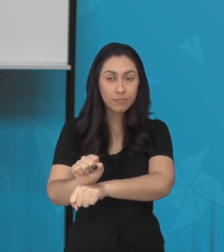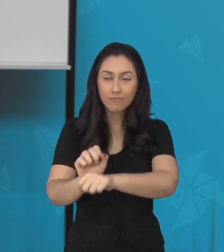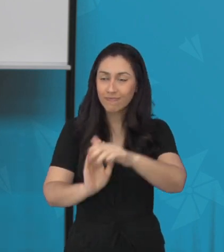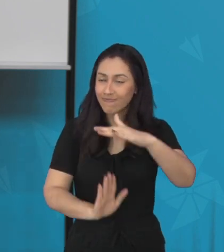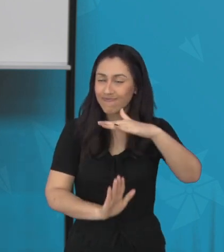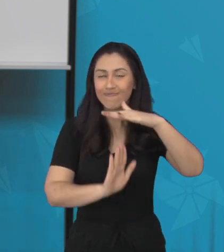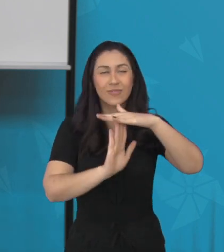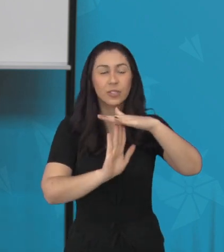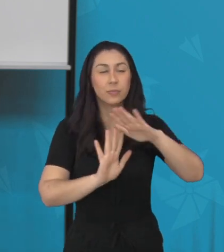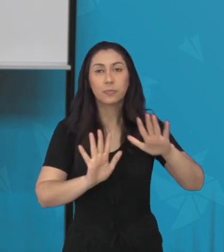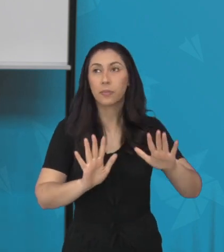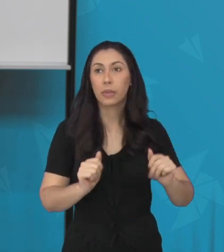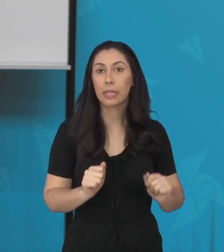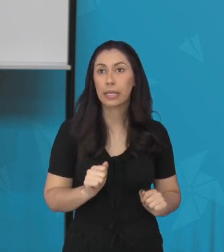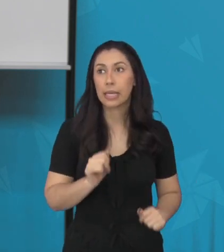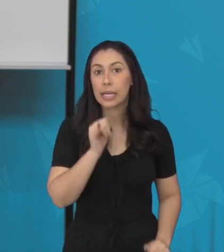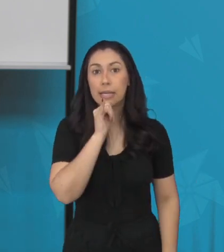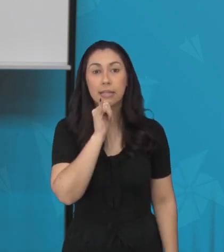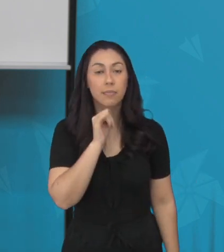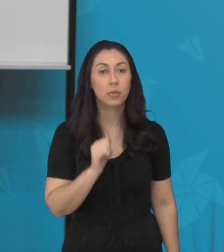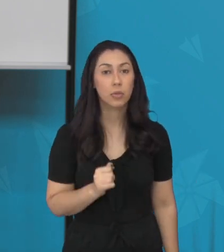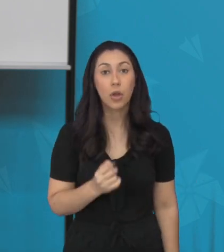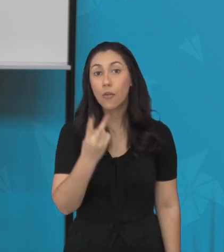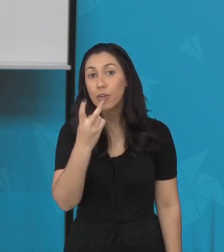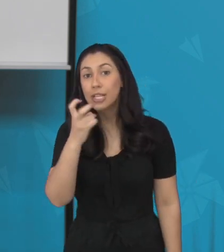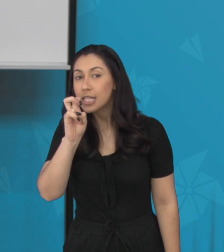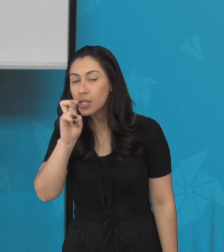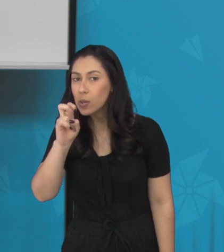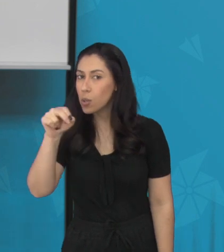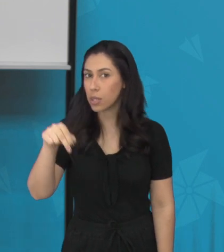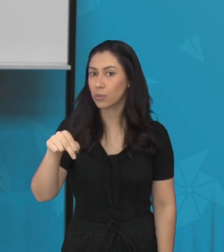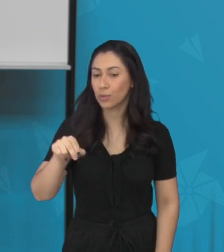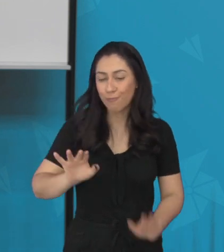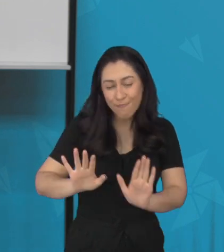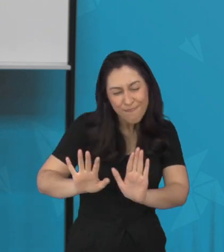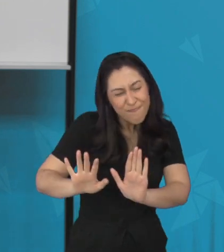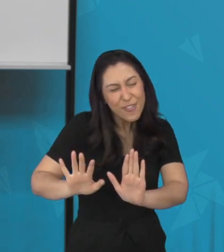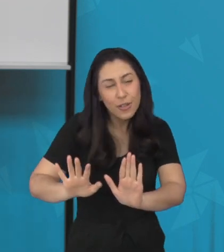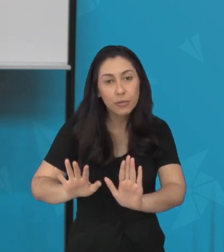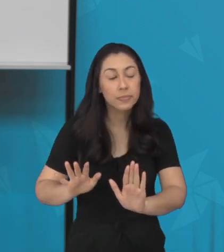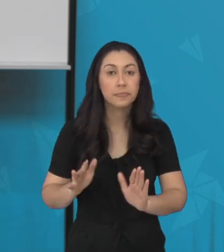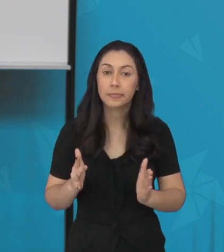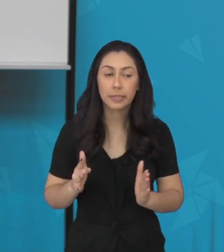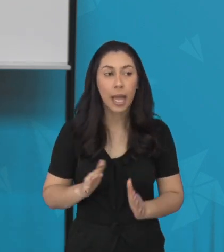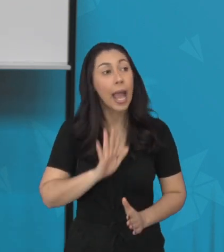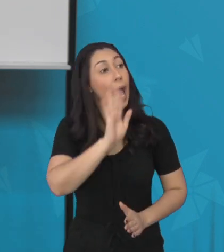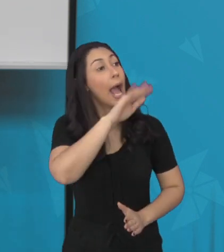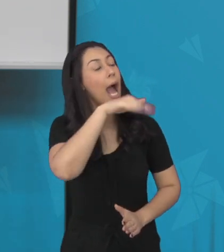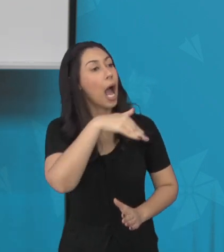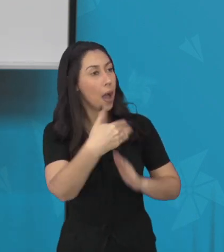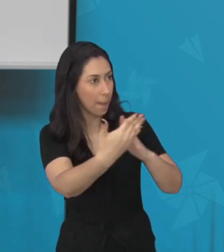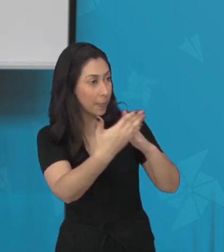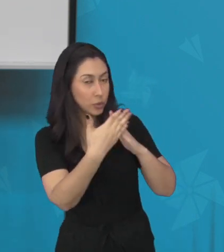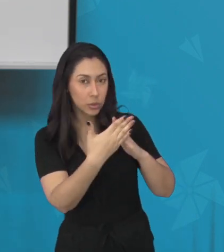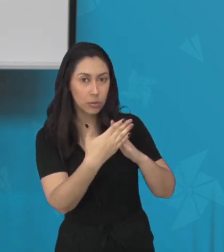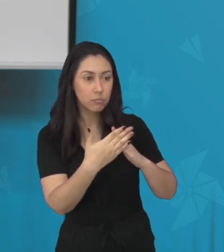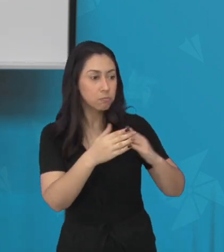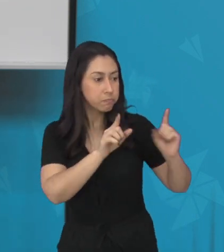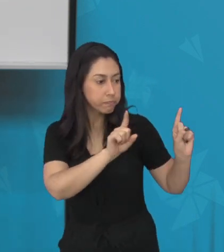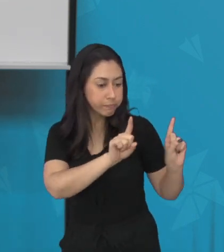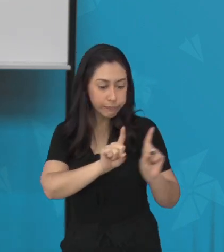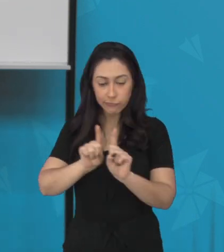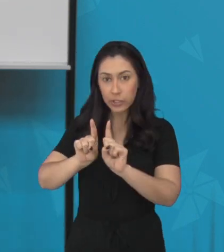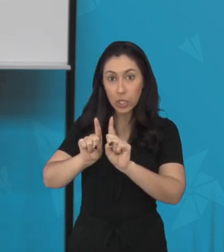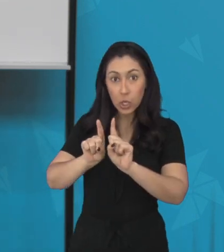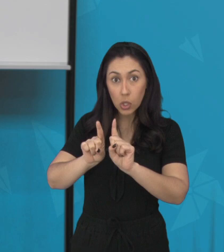Cheguei no meu limite. Suponhamos que o meu limite seja 25 newtons. Não andou. Aí eu peço ajuda de outra pessoa. Essa pessoa